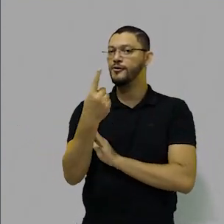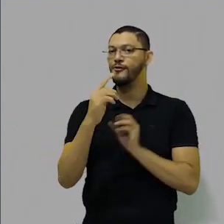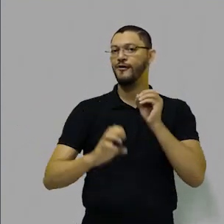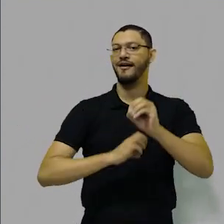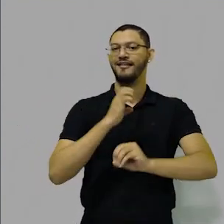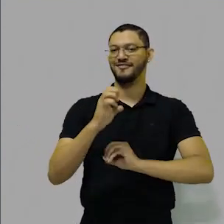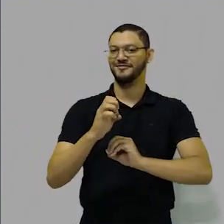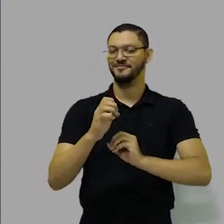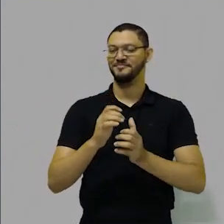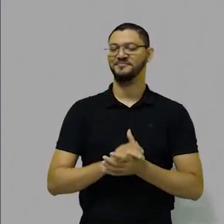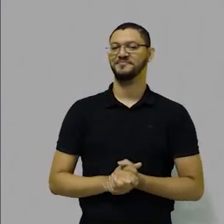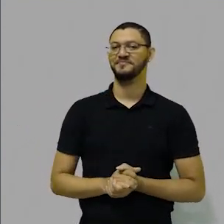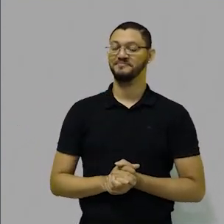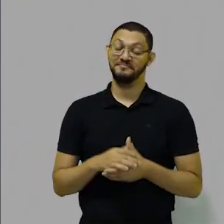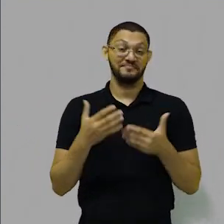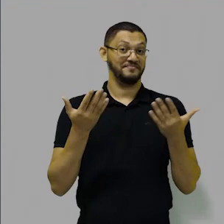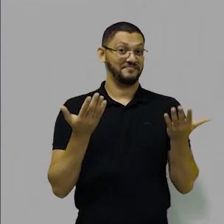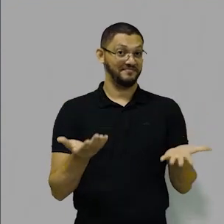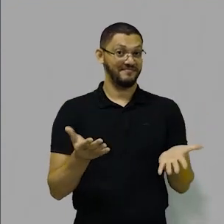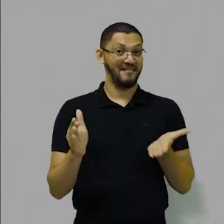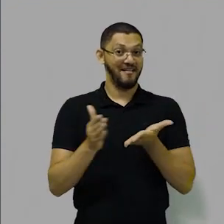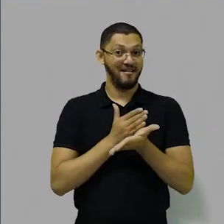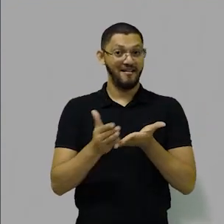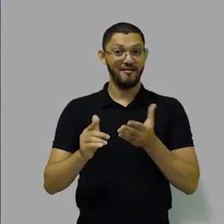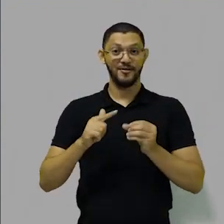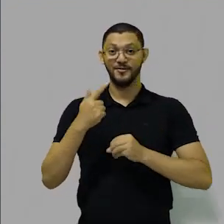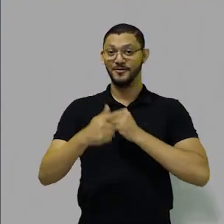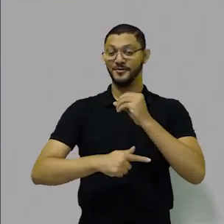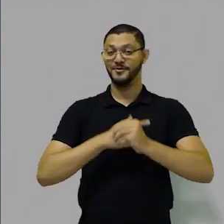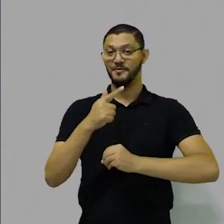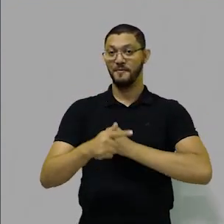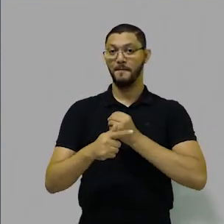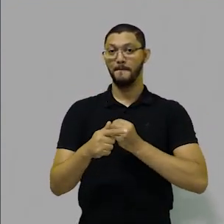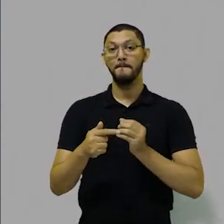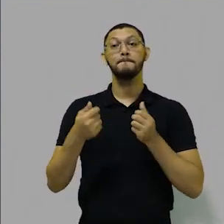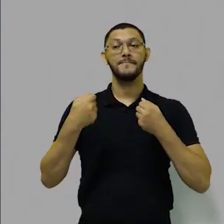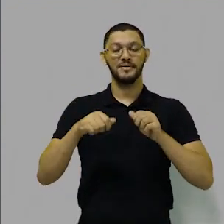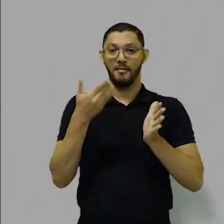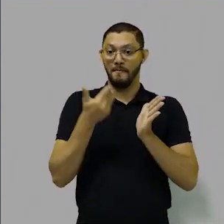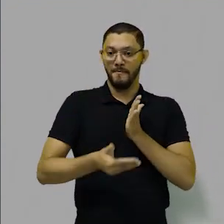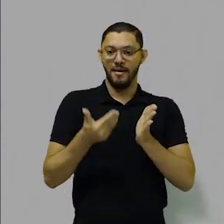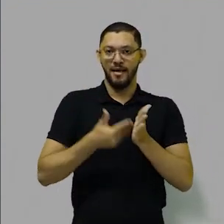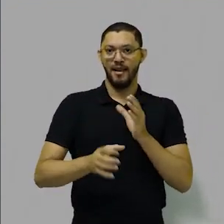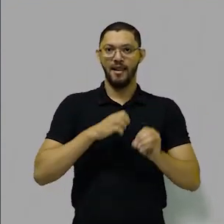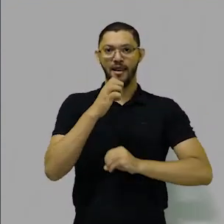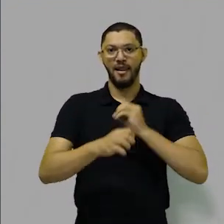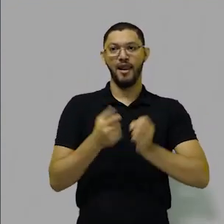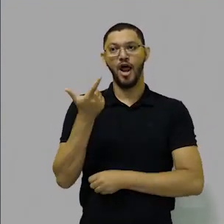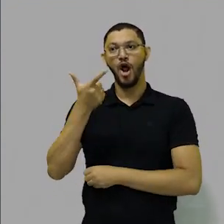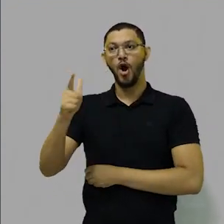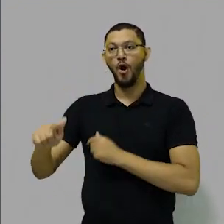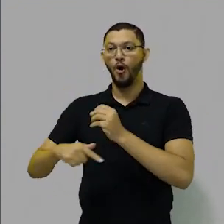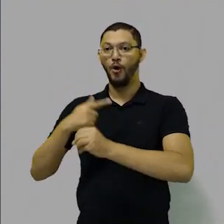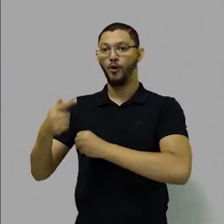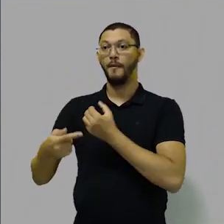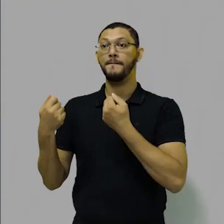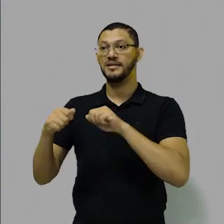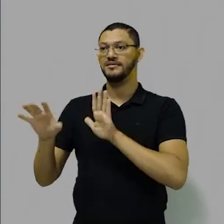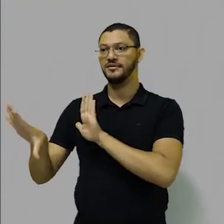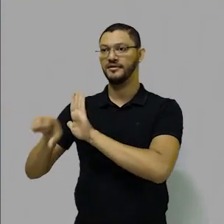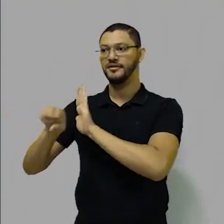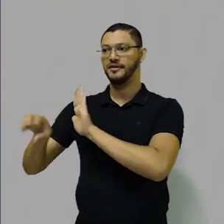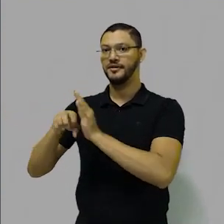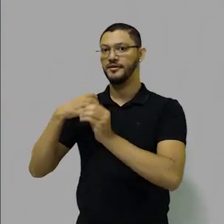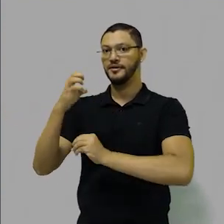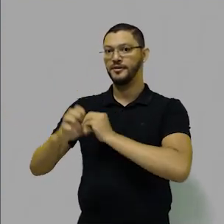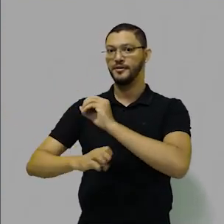elétron. Então, para alguns átomos, eles devem perder elétrons e para outros eles devem ganhar elétrons,